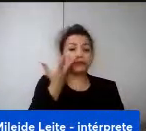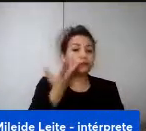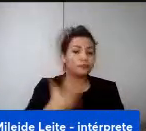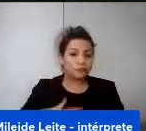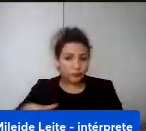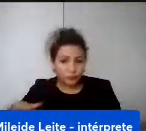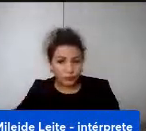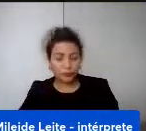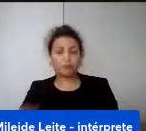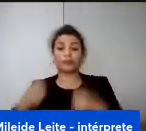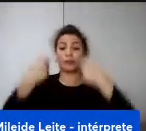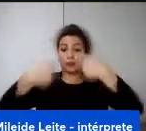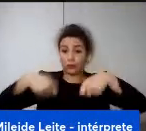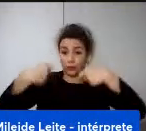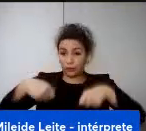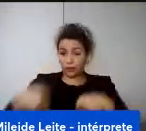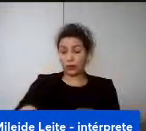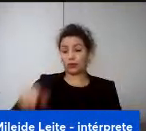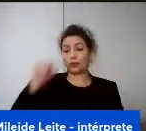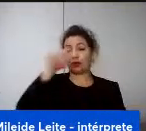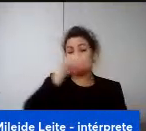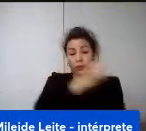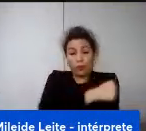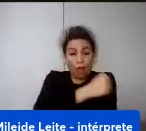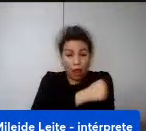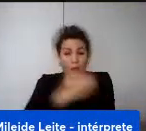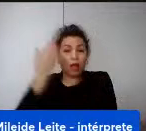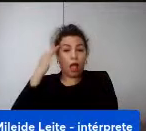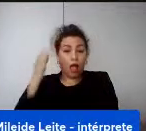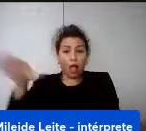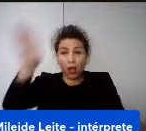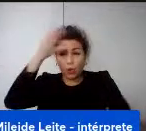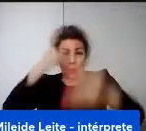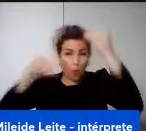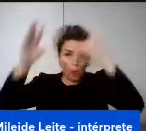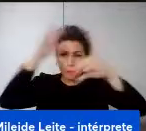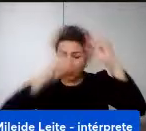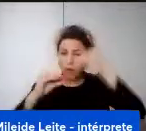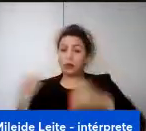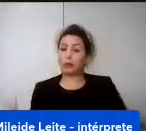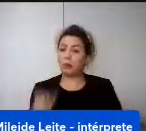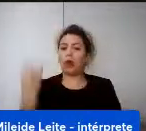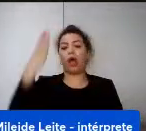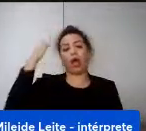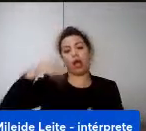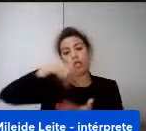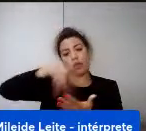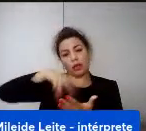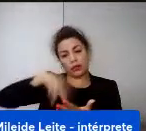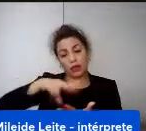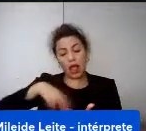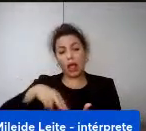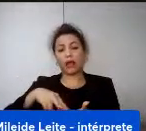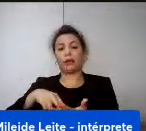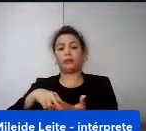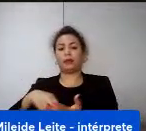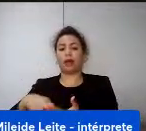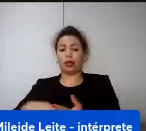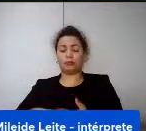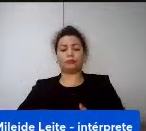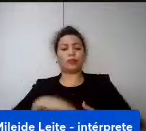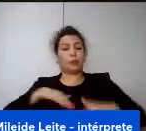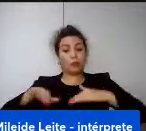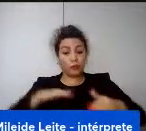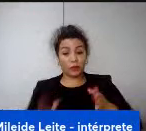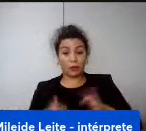É preciso que o alfabetizando compreenda que é importante saber ler para movimentar-se e viver no